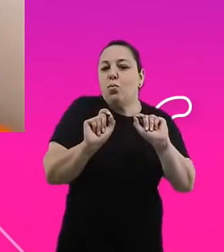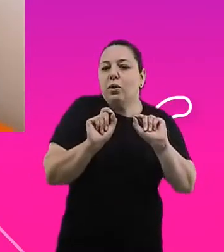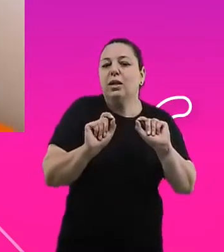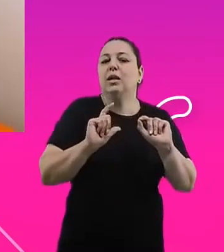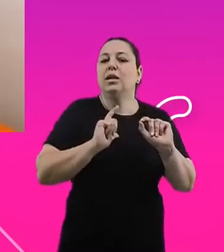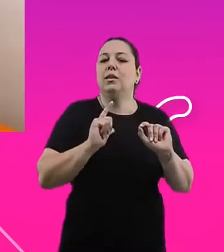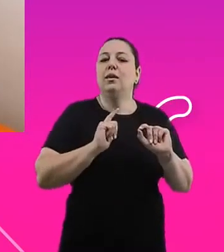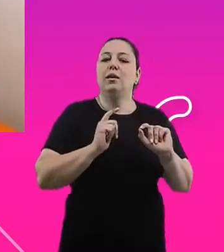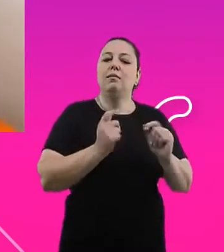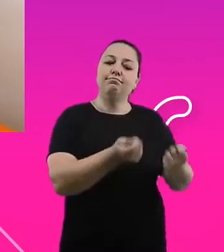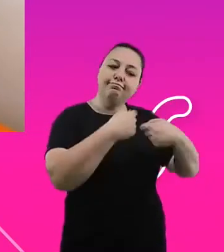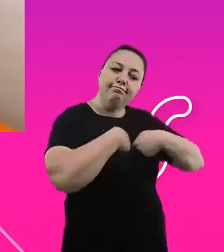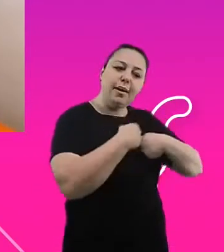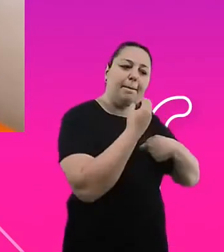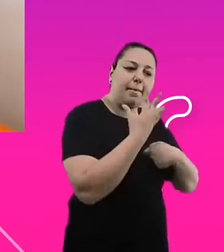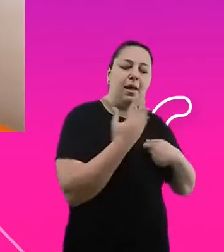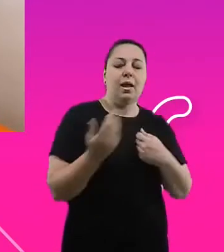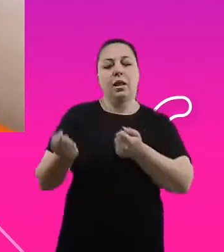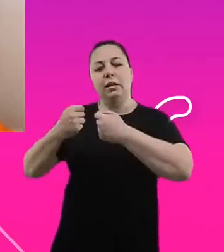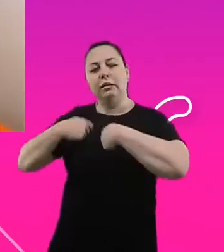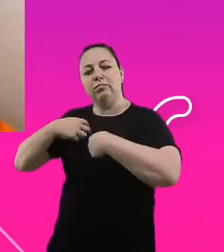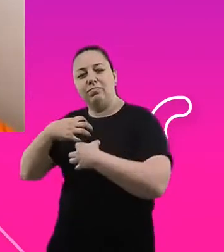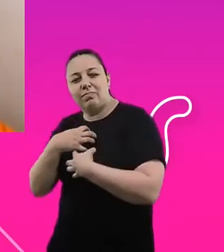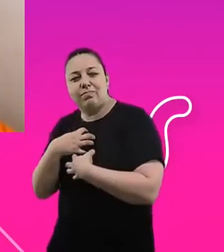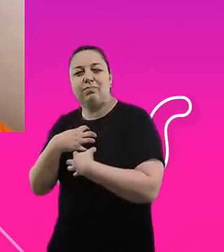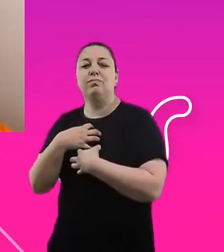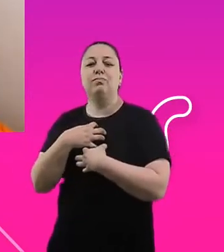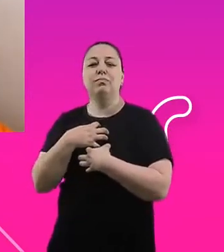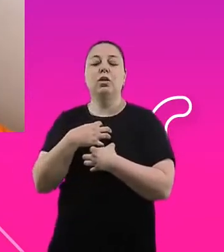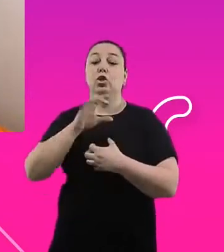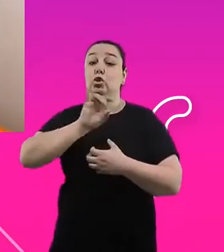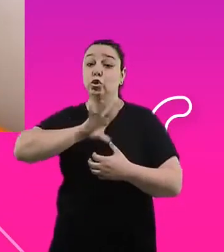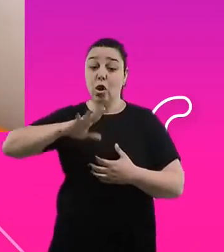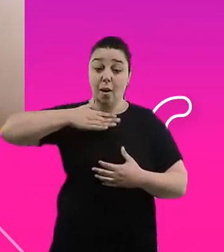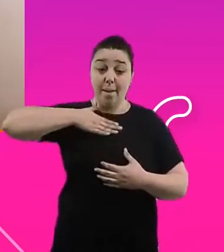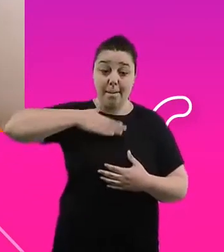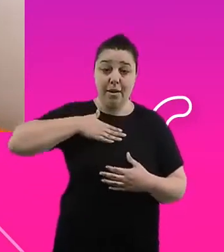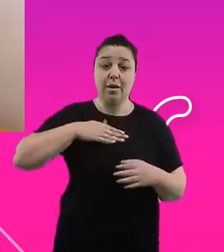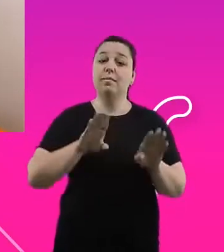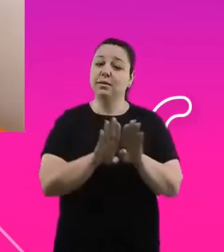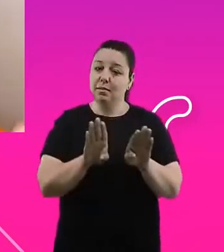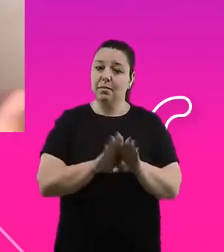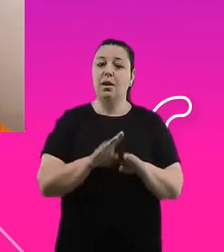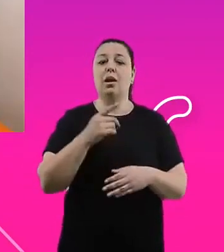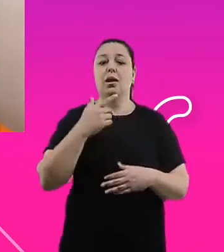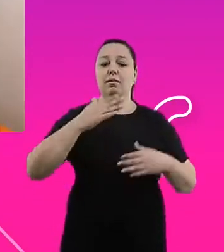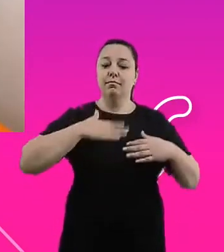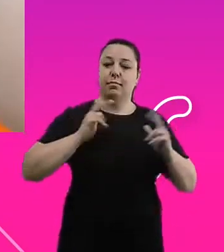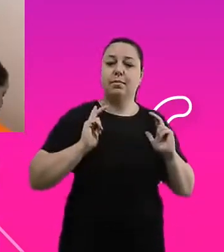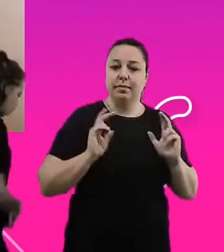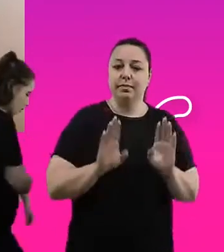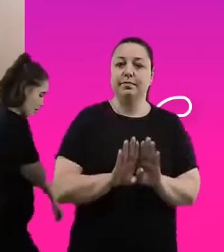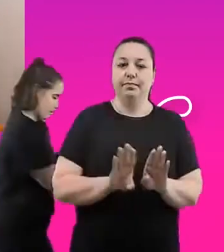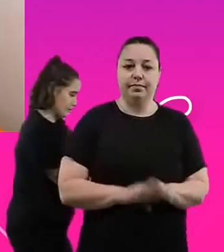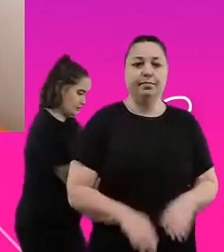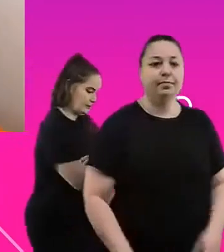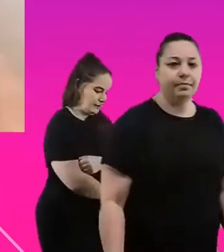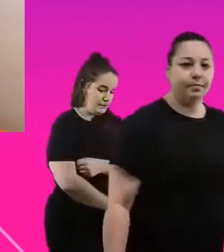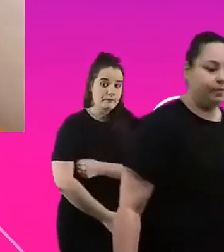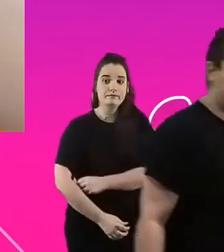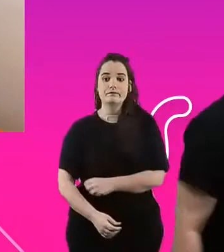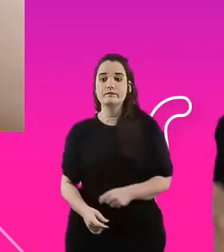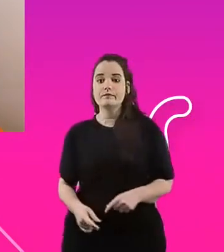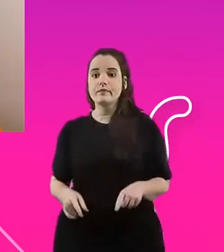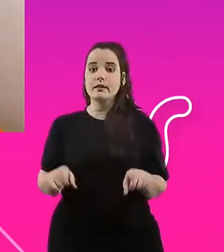mal, não só para minha produção de conteúdo, mas para minha vida pessoal. Então, também aqui como meus colegas, eu não